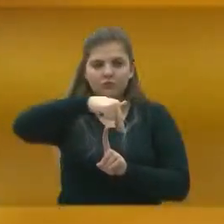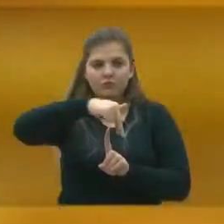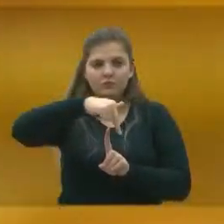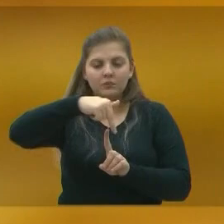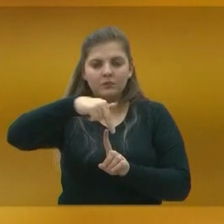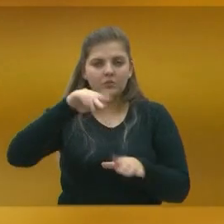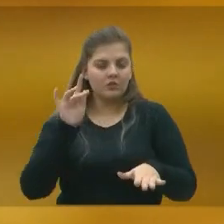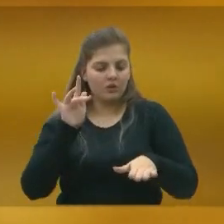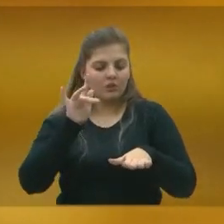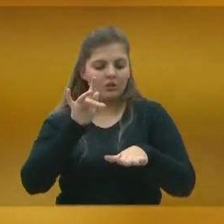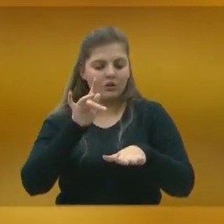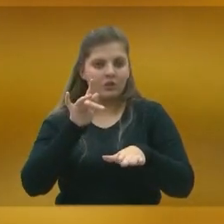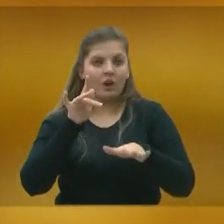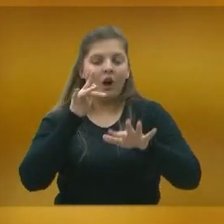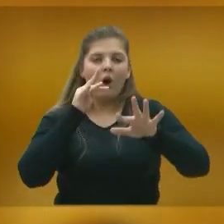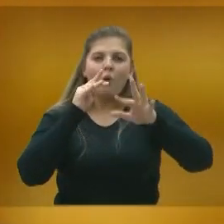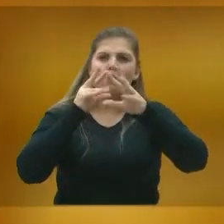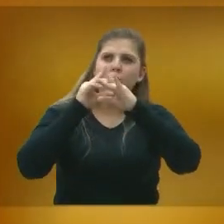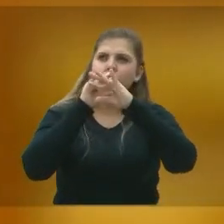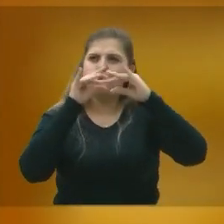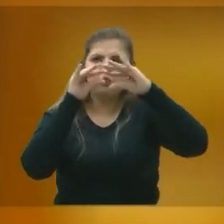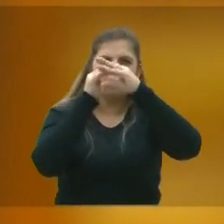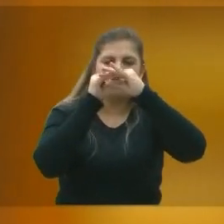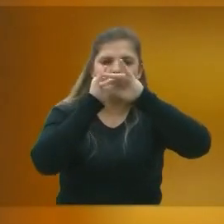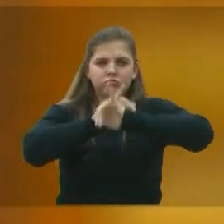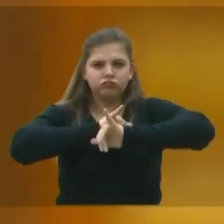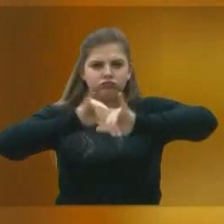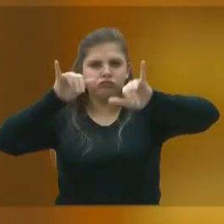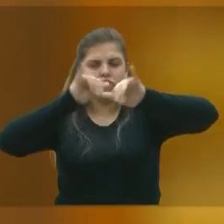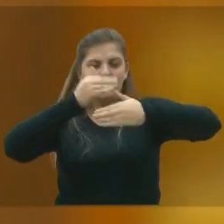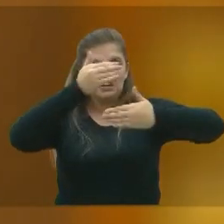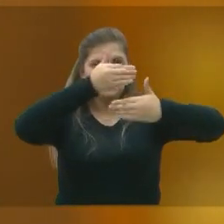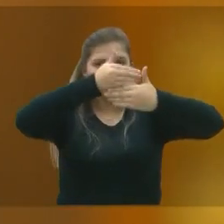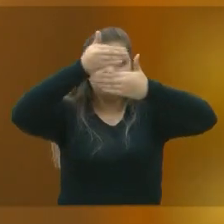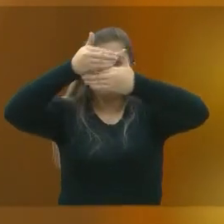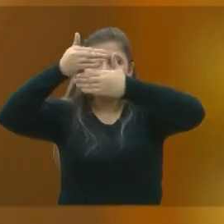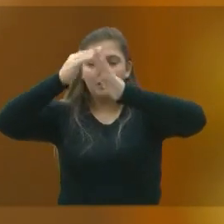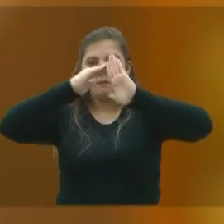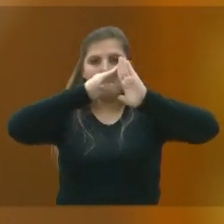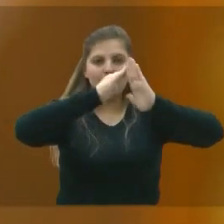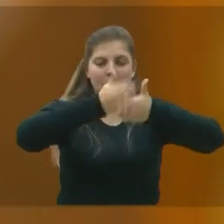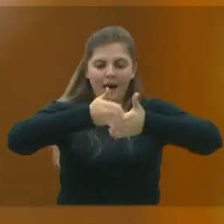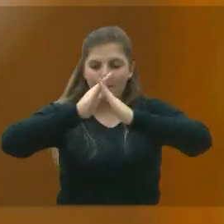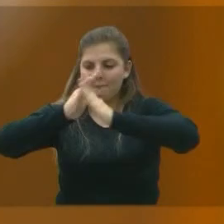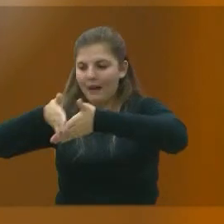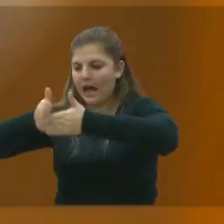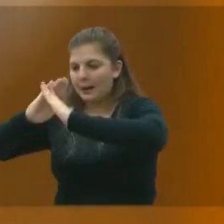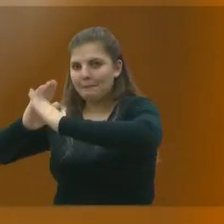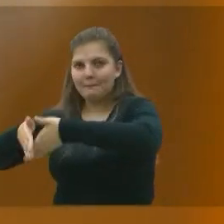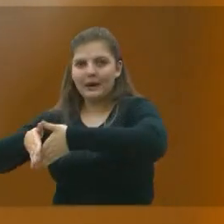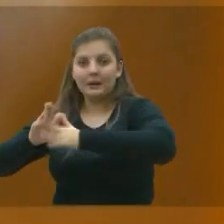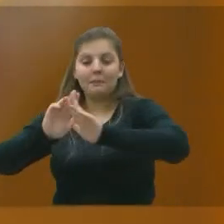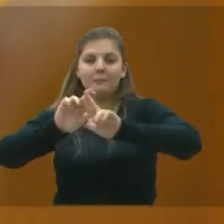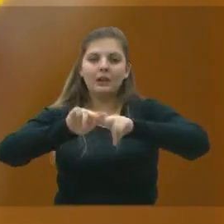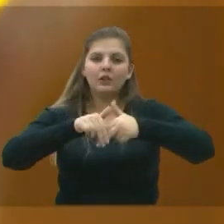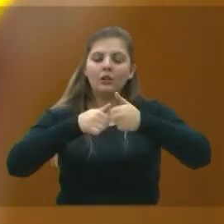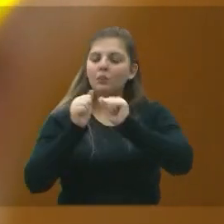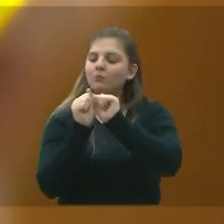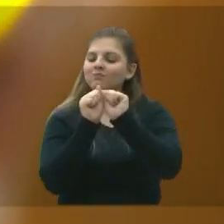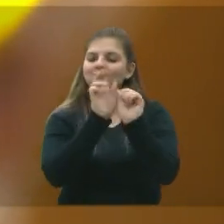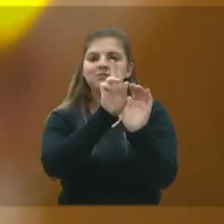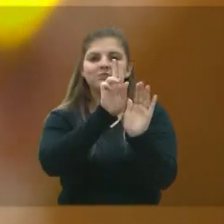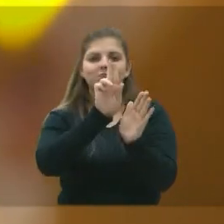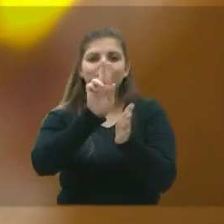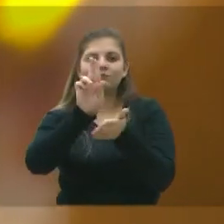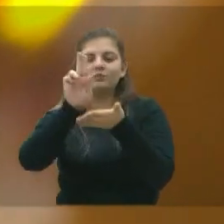tocaremos as trombetas e as muralhas cairão pelo poder do